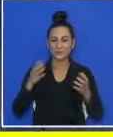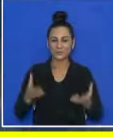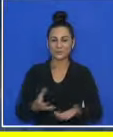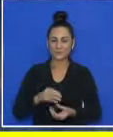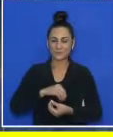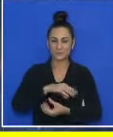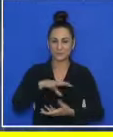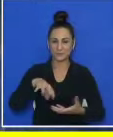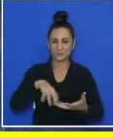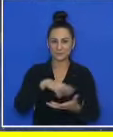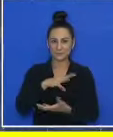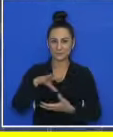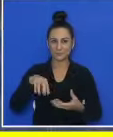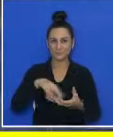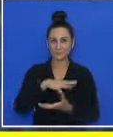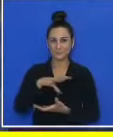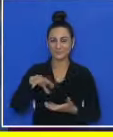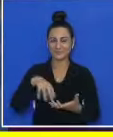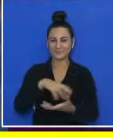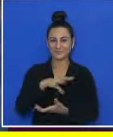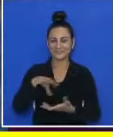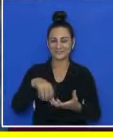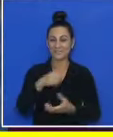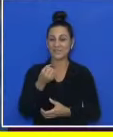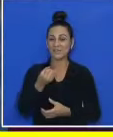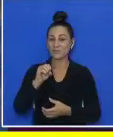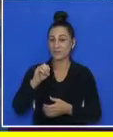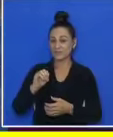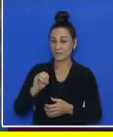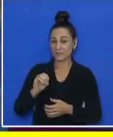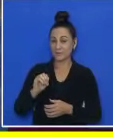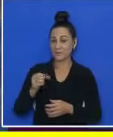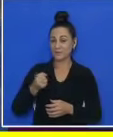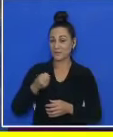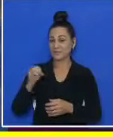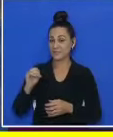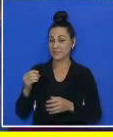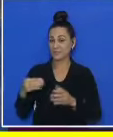Globo carregado, embaralhando 80 bolas numeradas de 01 a 80.